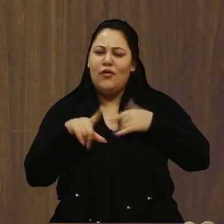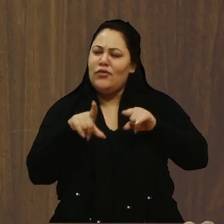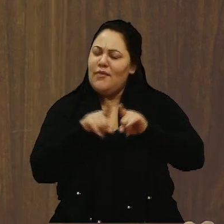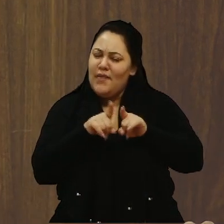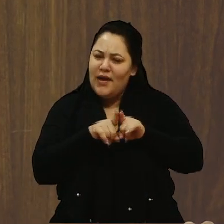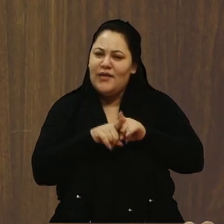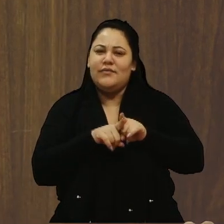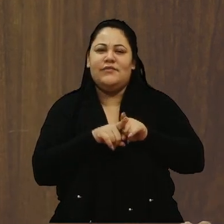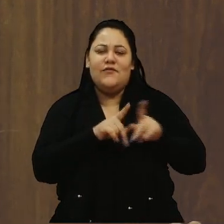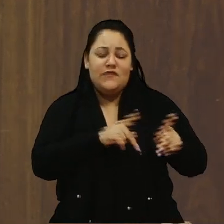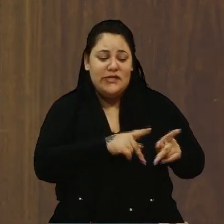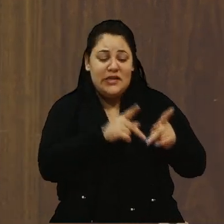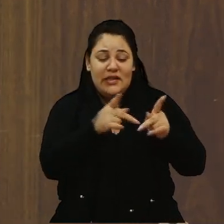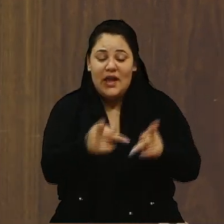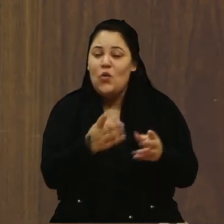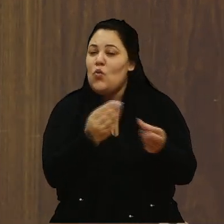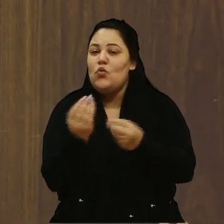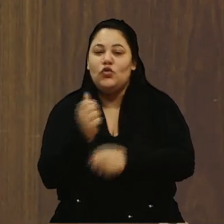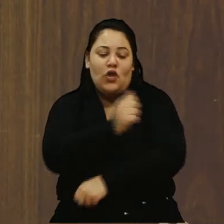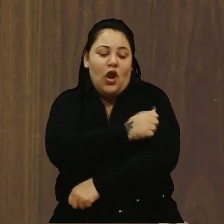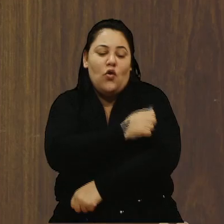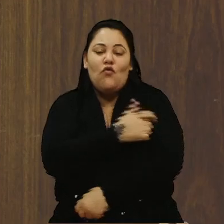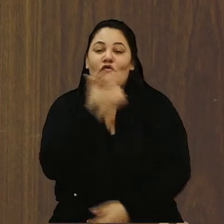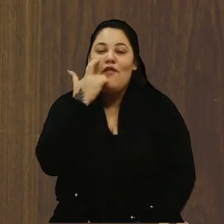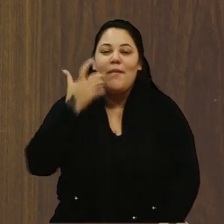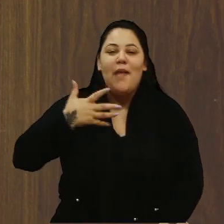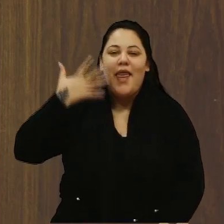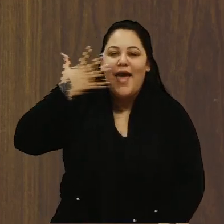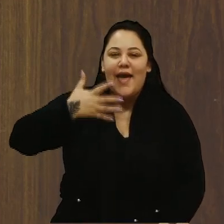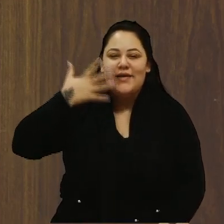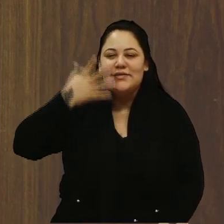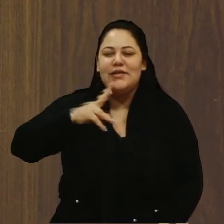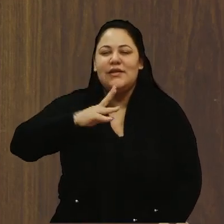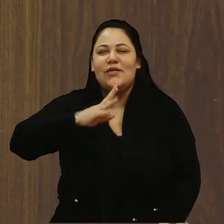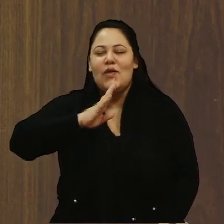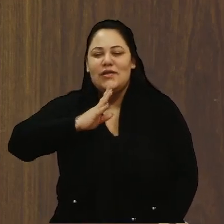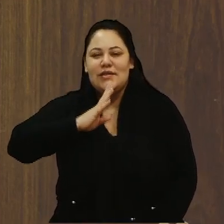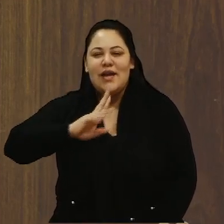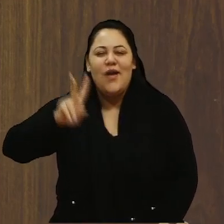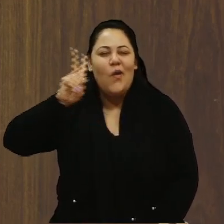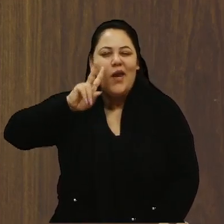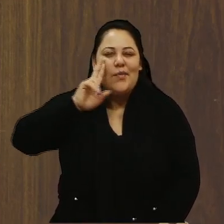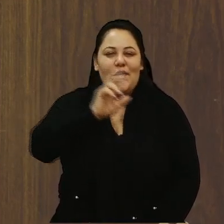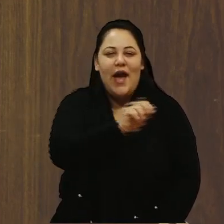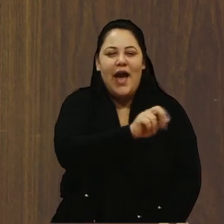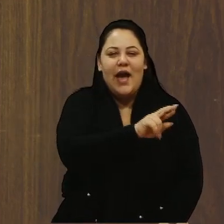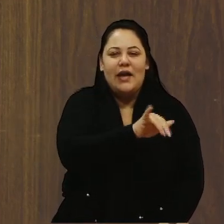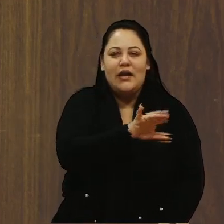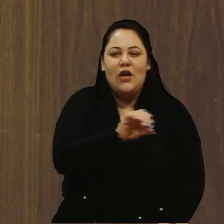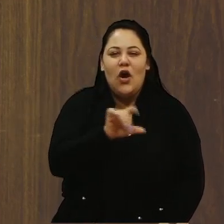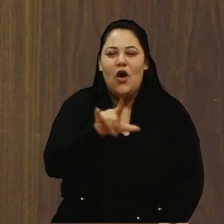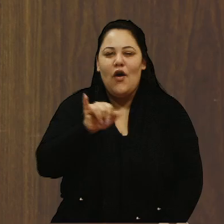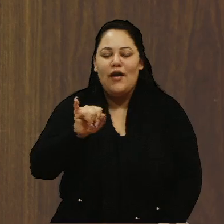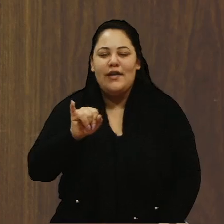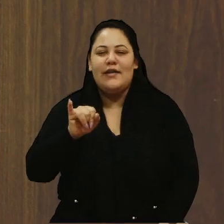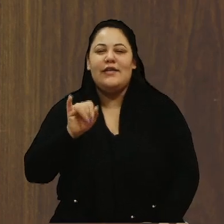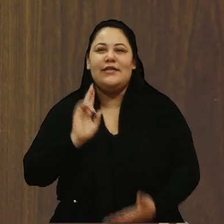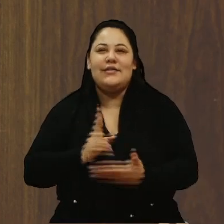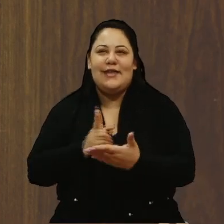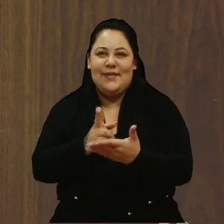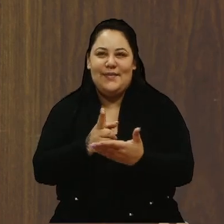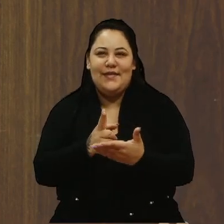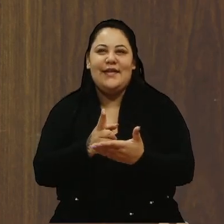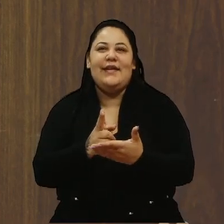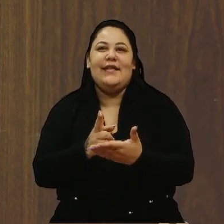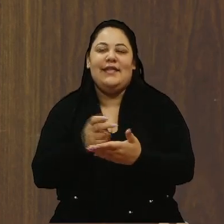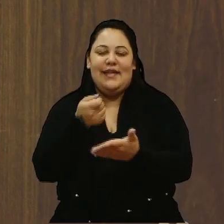estudantes assistirem palestra, conhecerem. Eu lembro do seu Arioli, que eu sempre procurava levar quando ele estava lá,